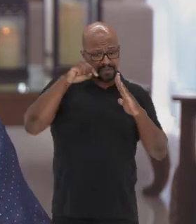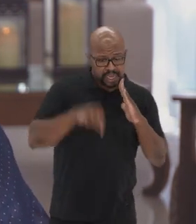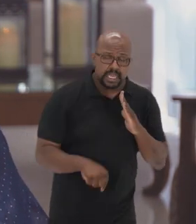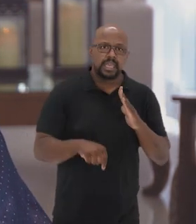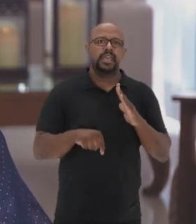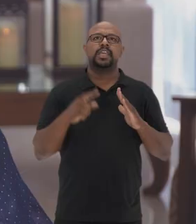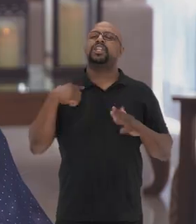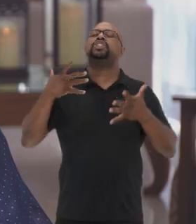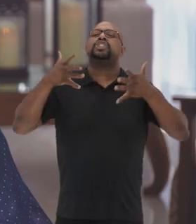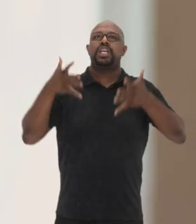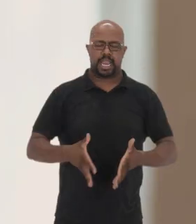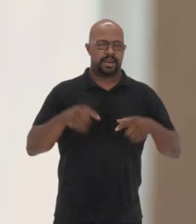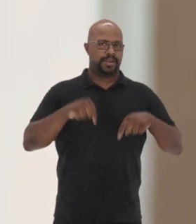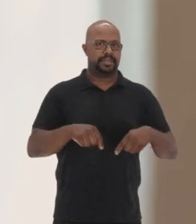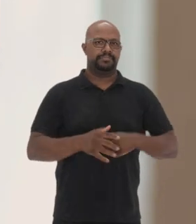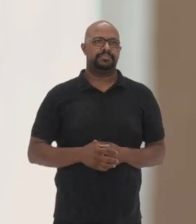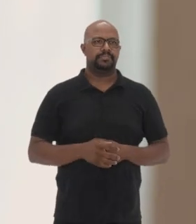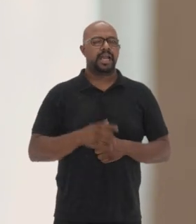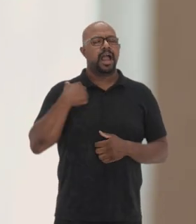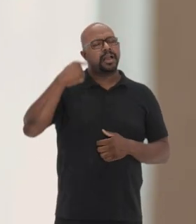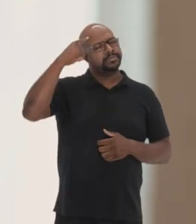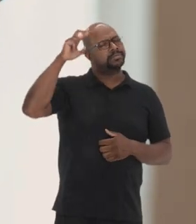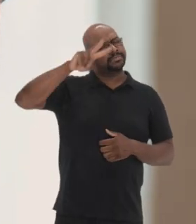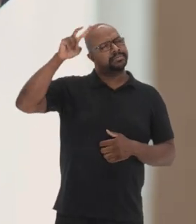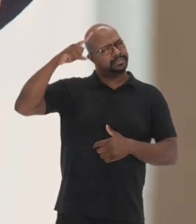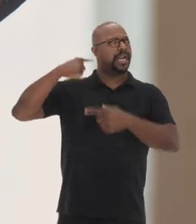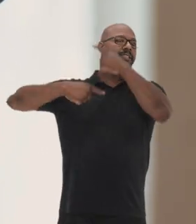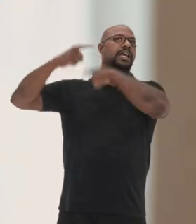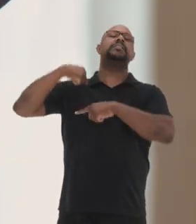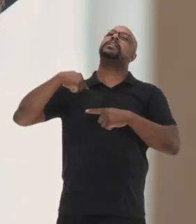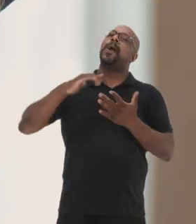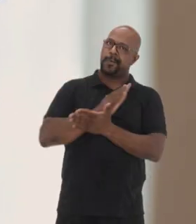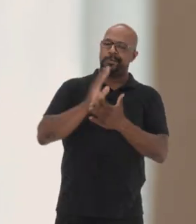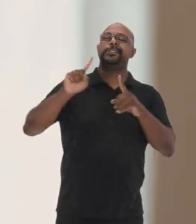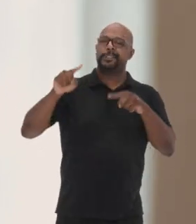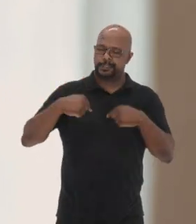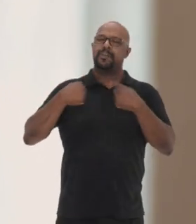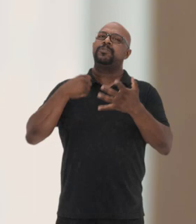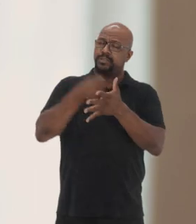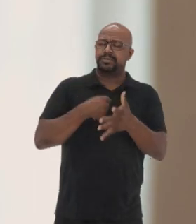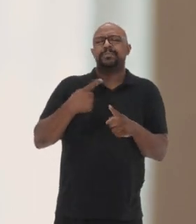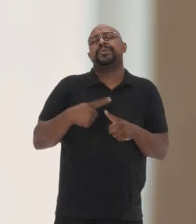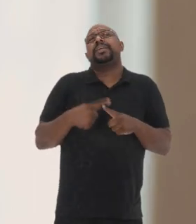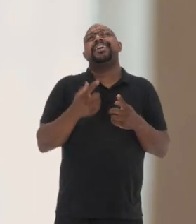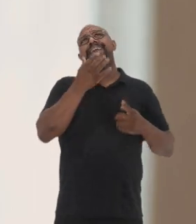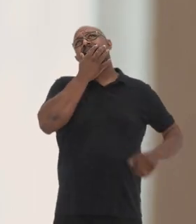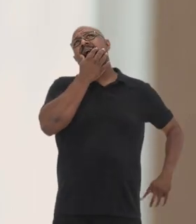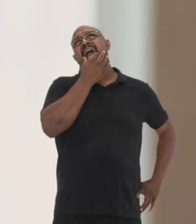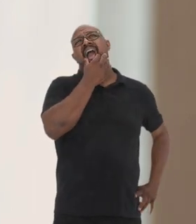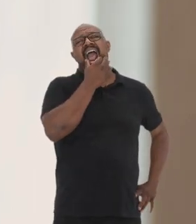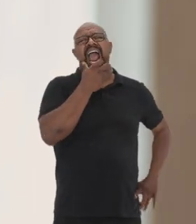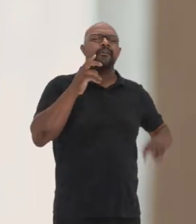por aqueles que aqui chegaram para visitar esse passado a gente vai ter que enfrentar alguns desafios mas isso porque o olhar